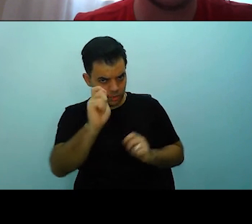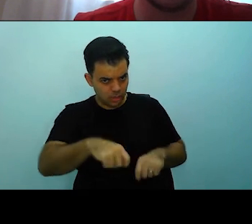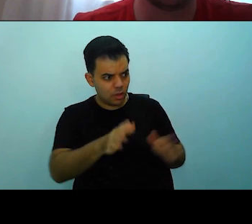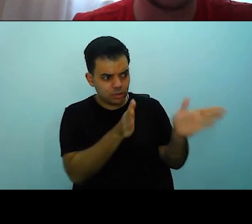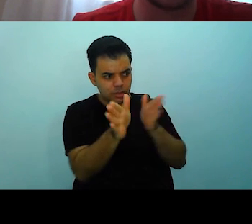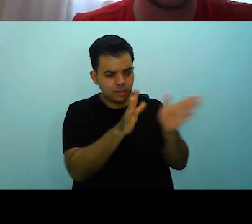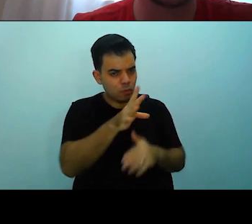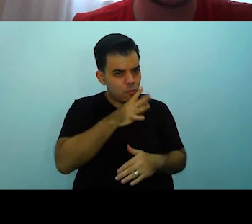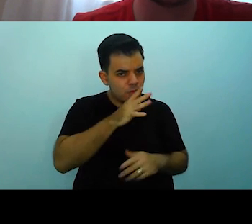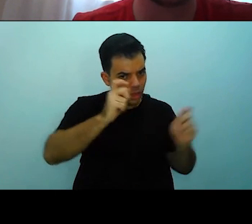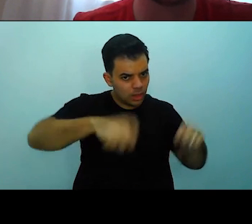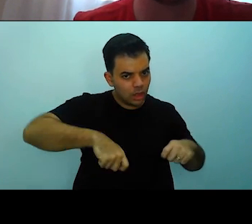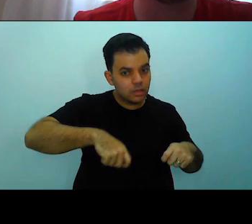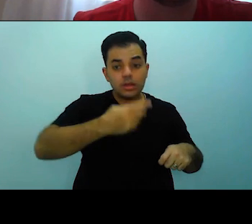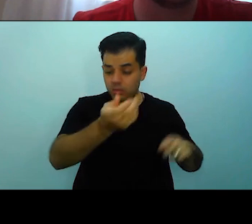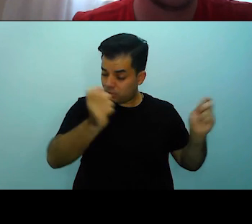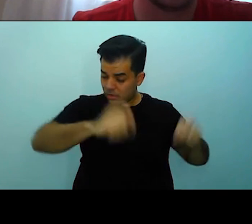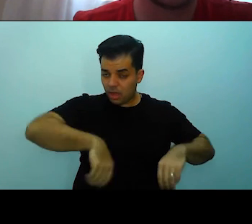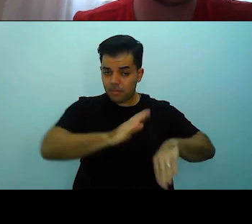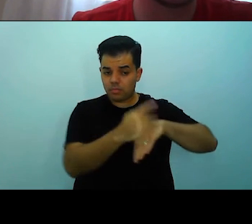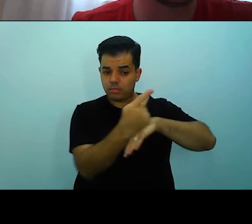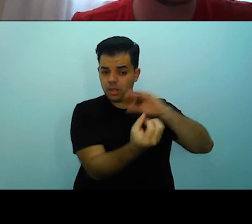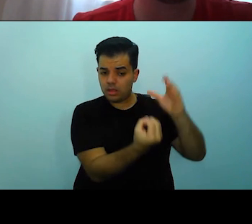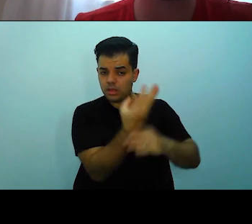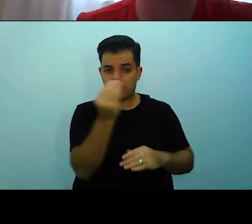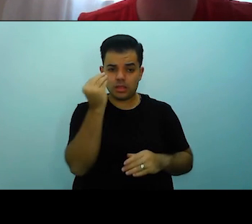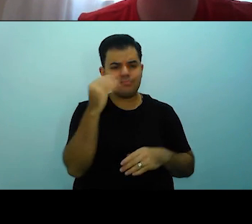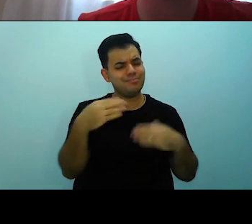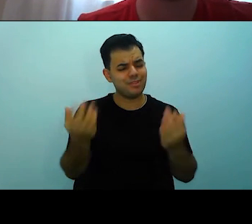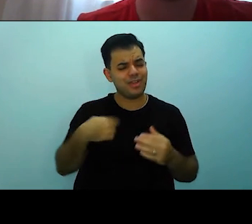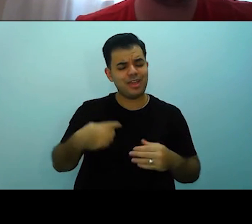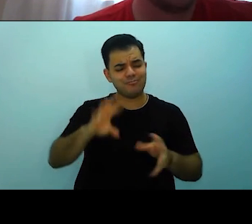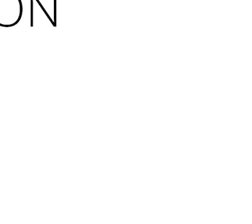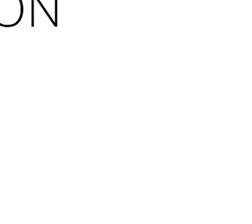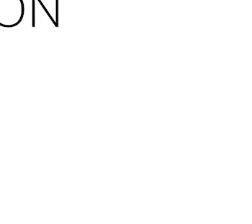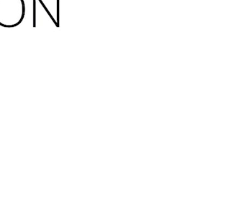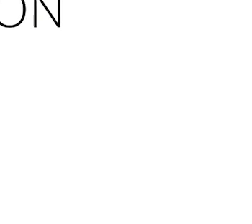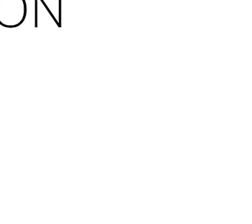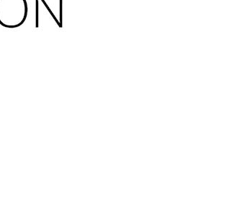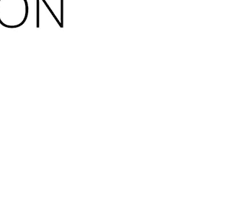acessibilidade para criar esses casos de testes. Eu acho que era isso que eu queria mostrar para vocês, pessoal.